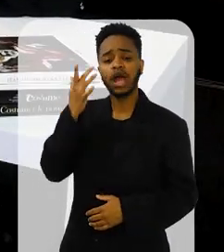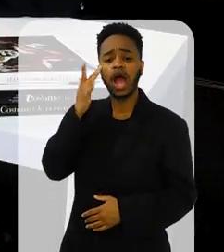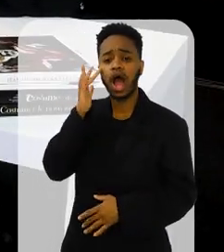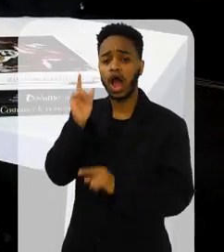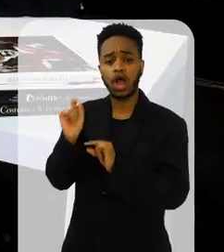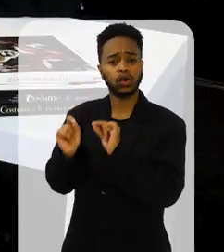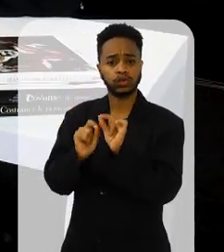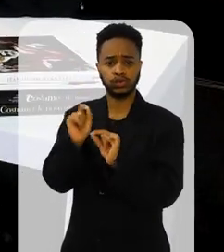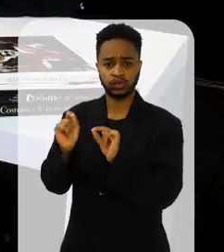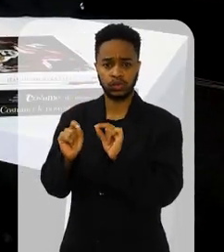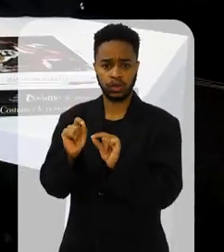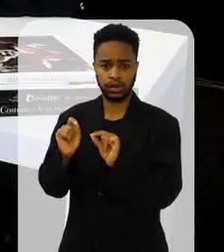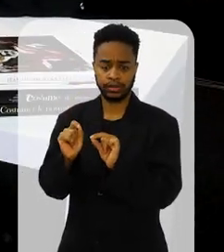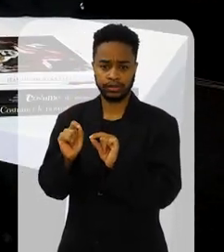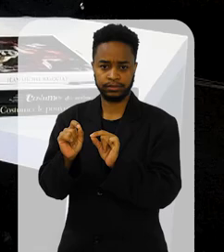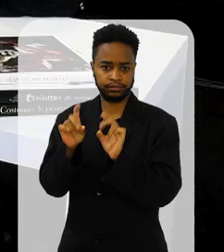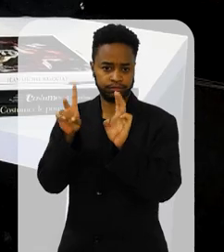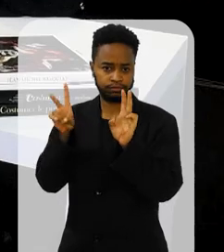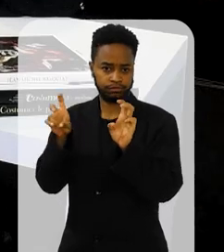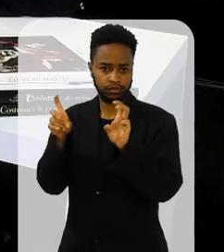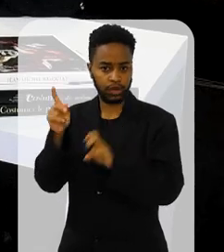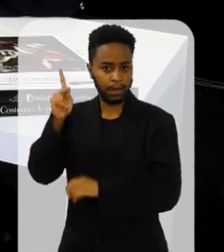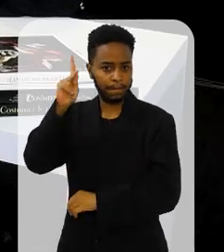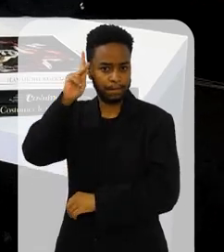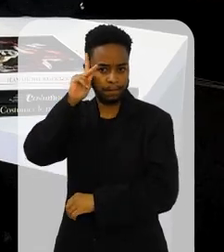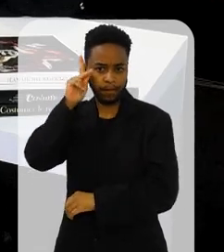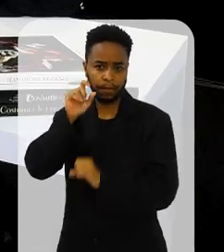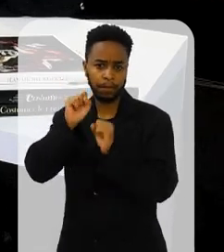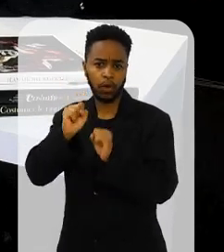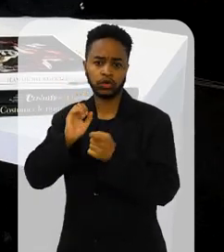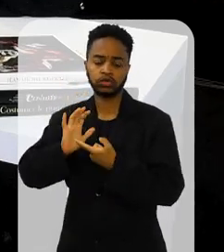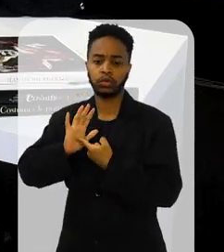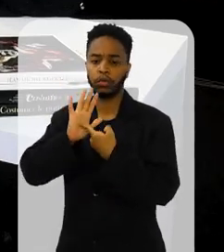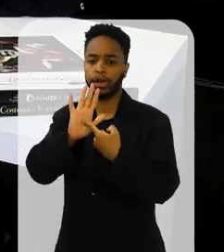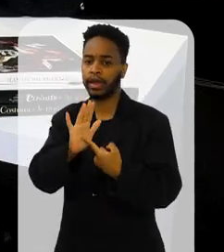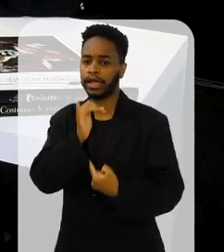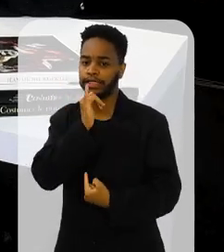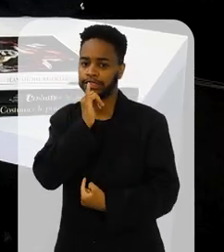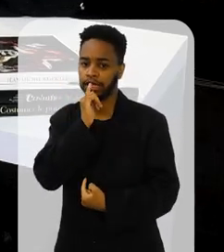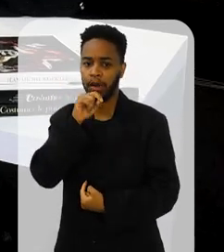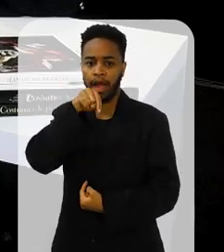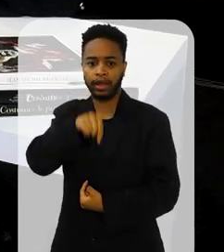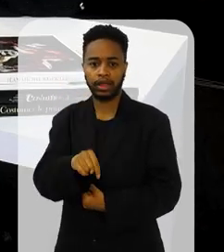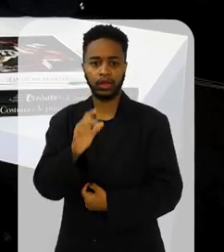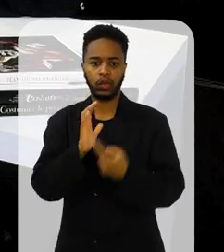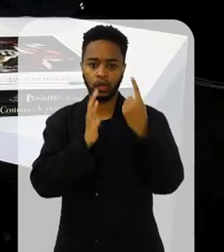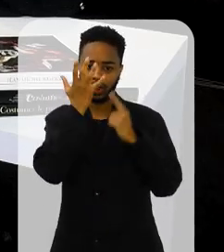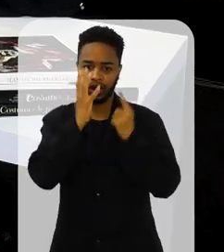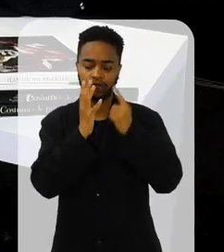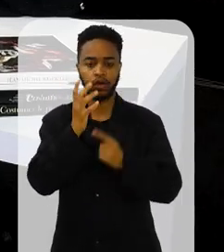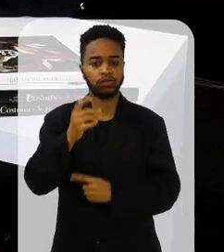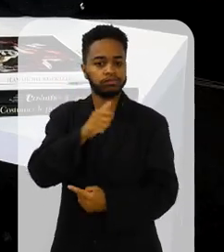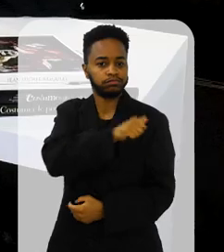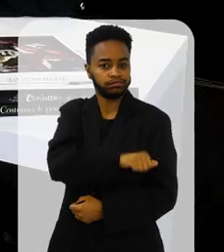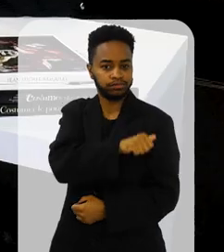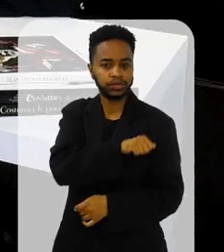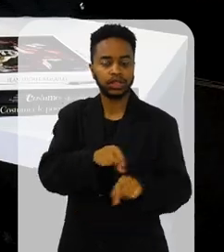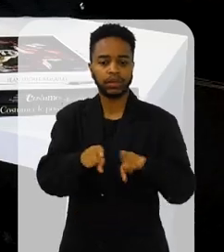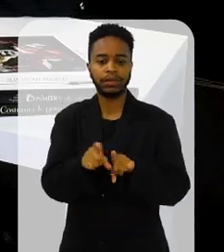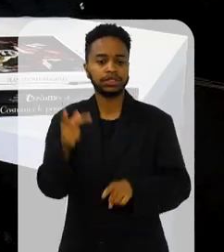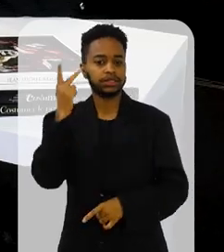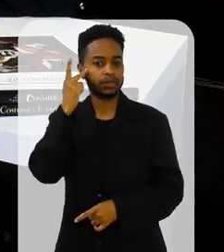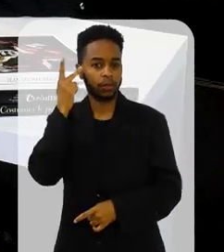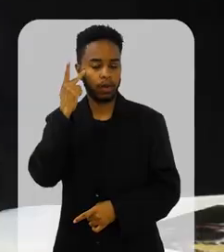que Parintins pode servir de exemplo para o carnaval do Eixo Rio-São Paulo? Eu falo